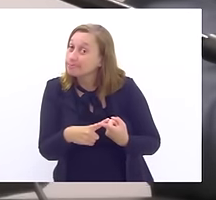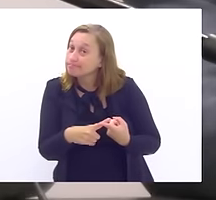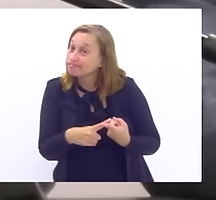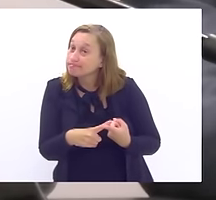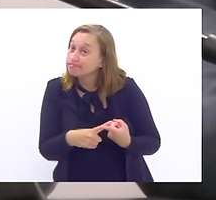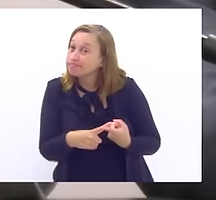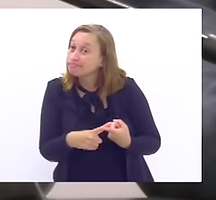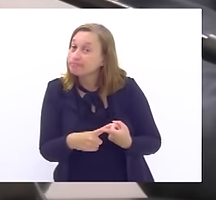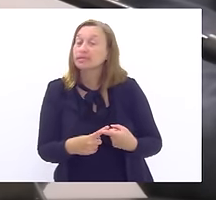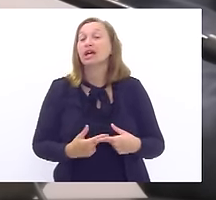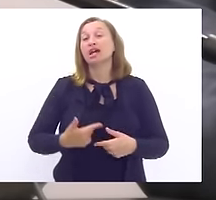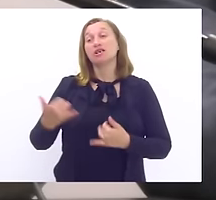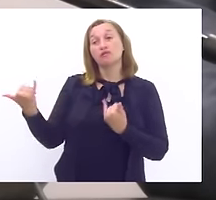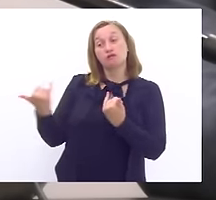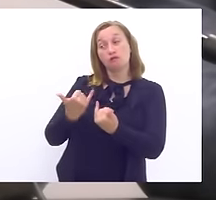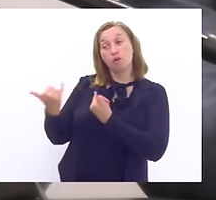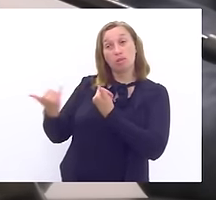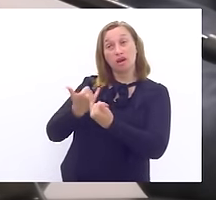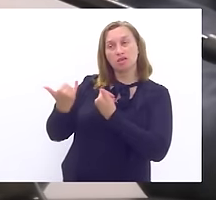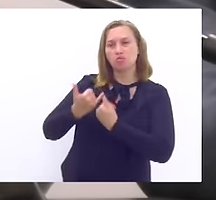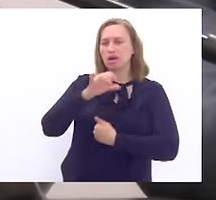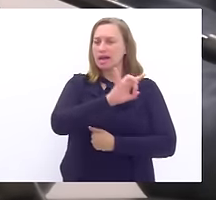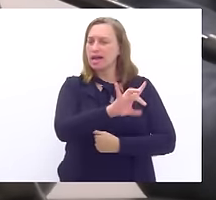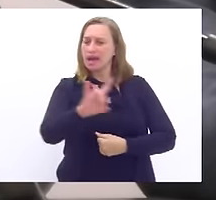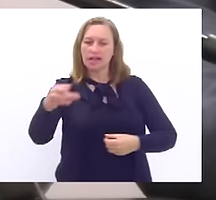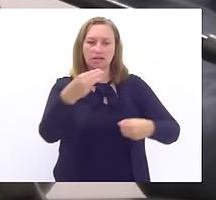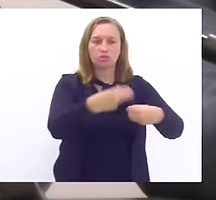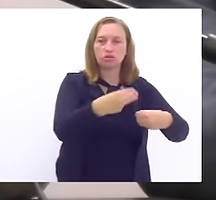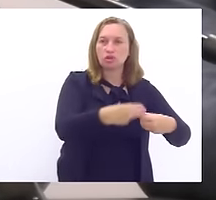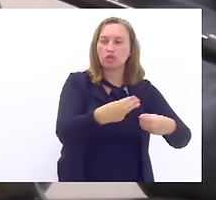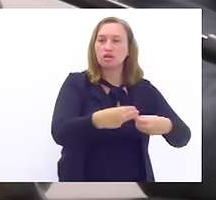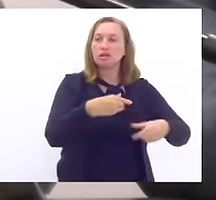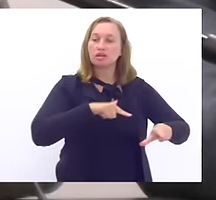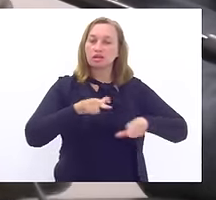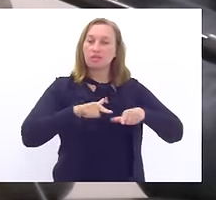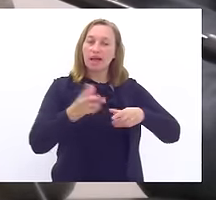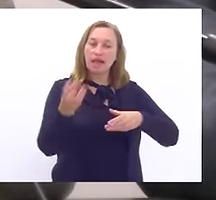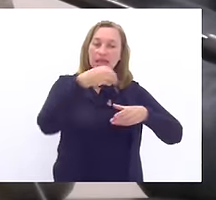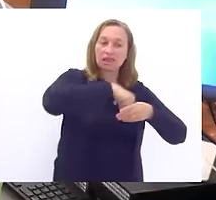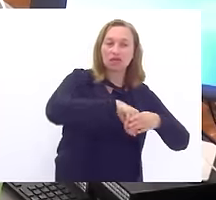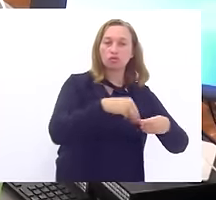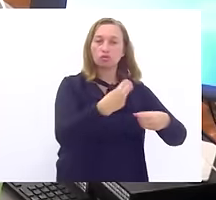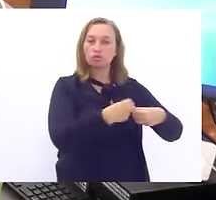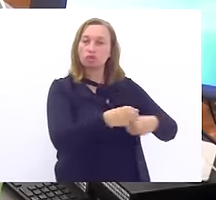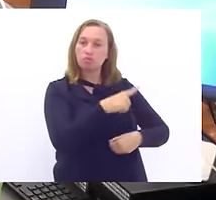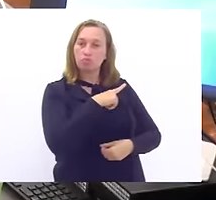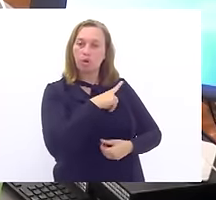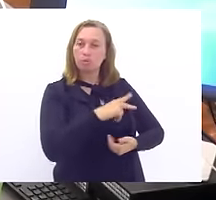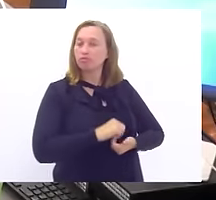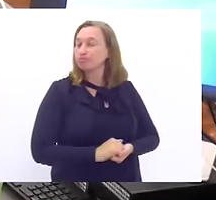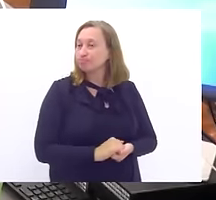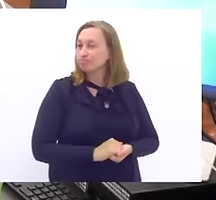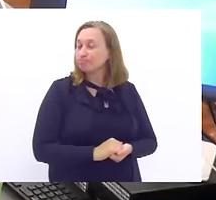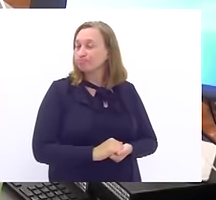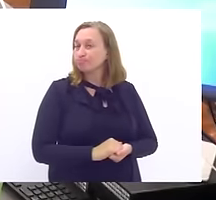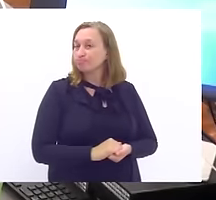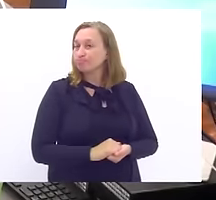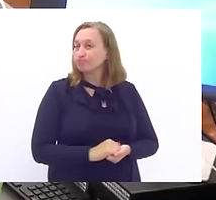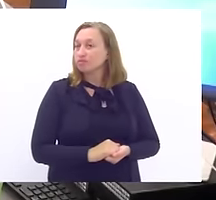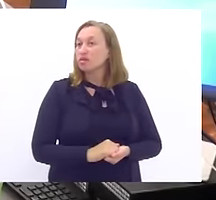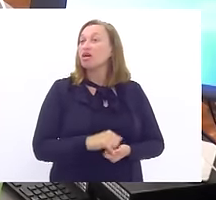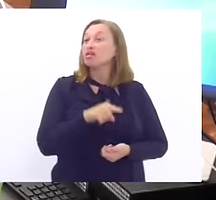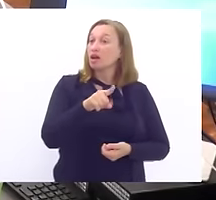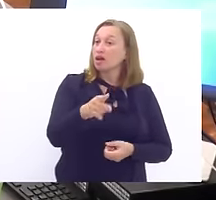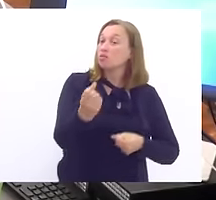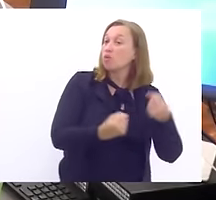segundo eu fiquei sabendo cada município só pode operar dentro do seu município foi como eu falei eu tá indo veículo